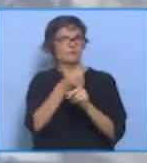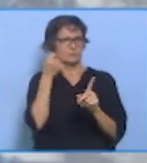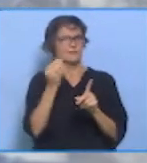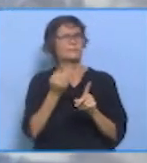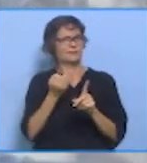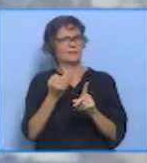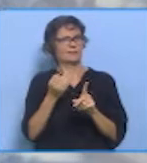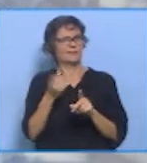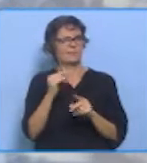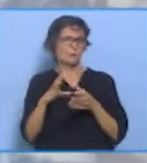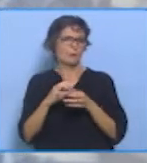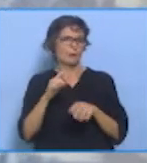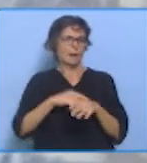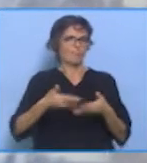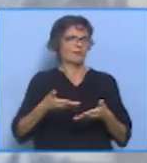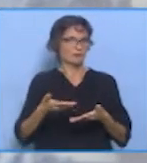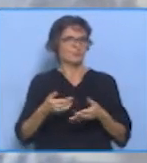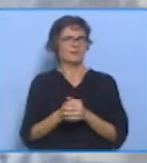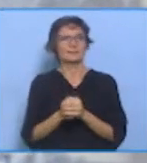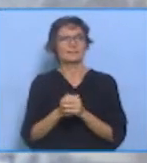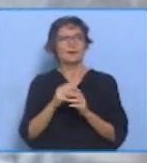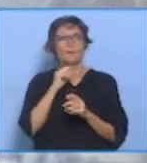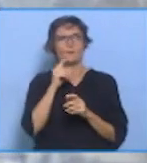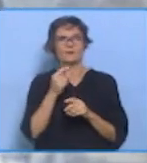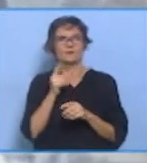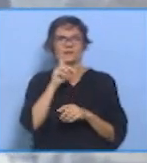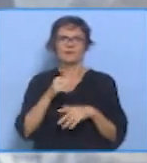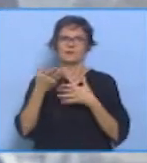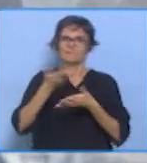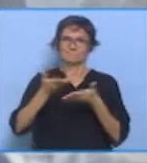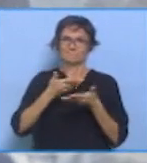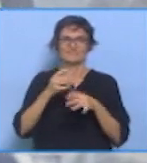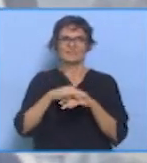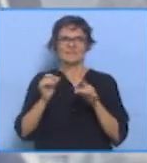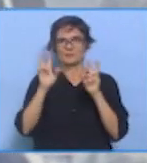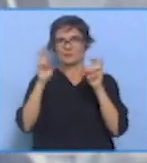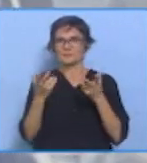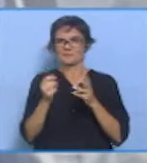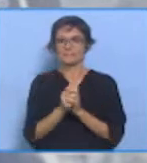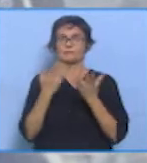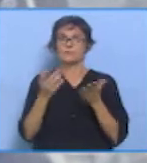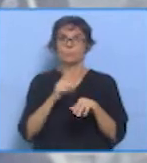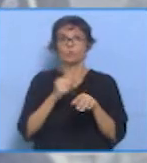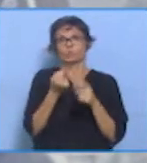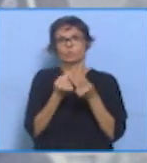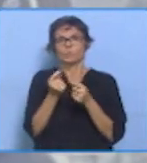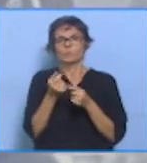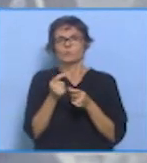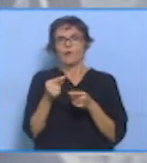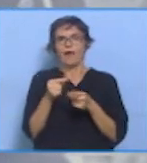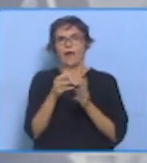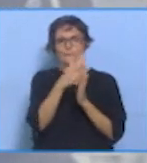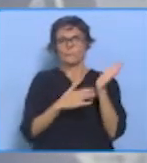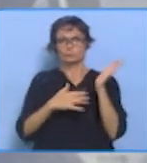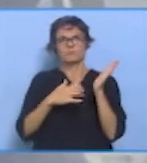dias de hoje. E voltaremos a este tema, por certo, também aqui neste programa. Agora, aos poucos minutos que nos restam, vamos então aos textos que são lidos nas